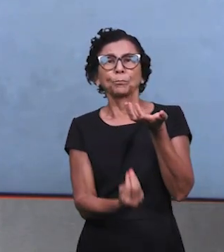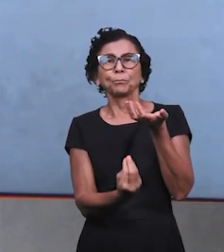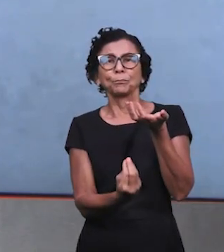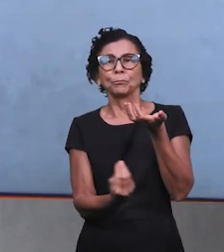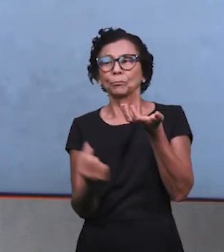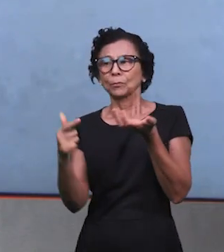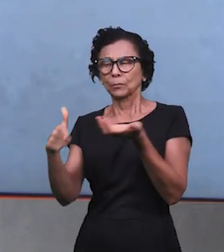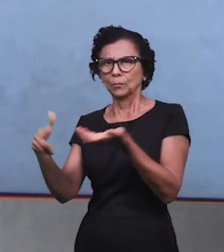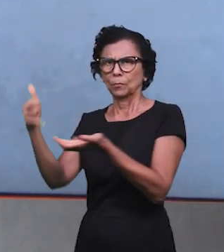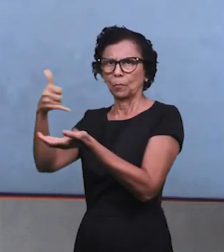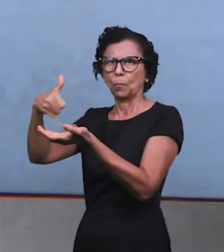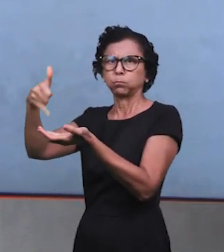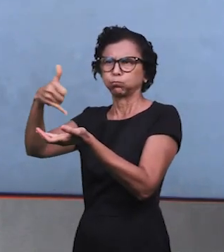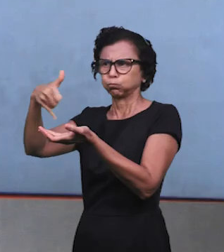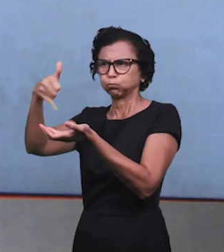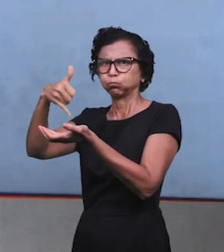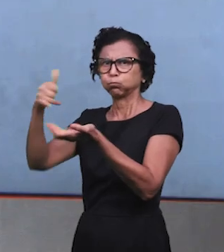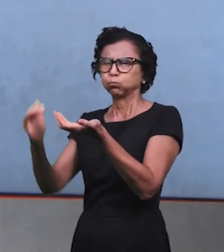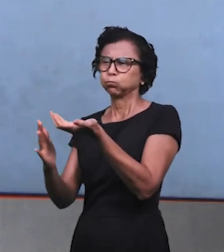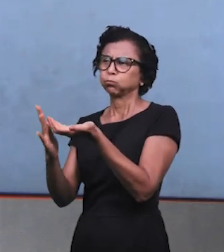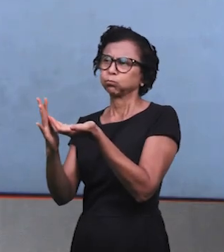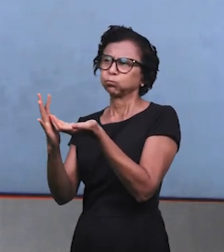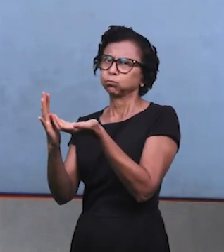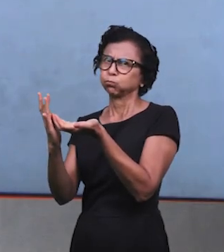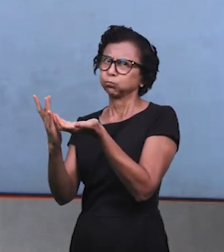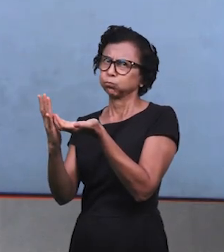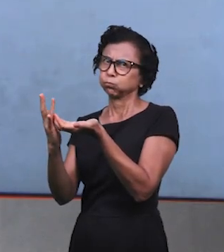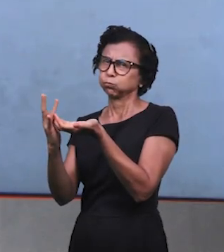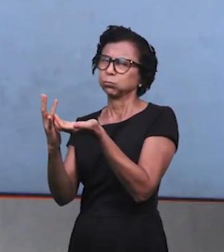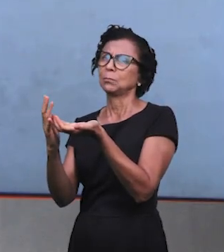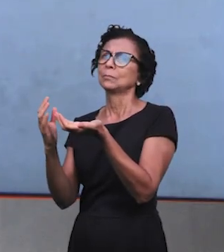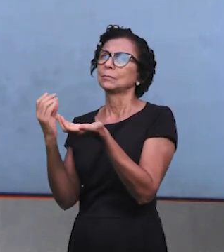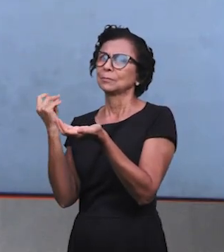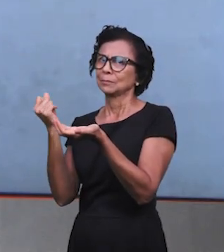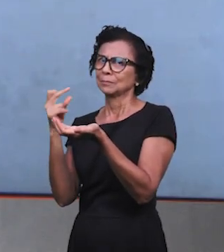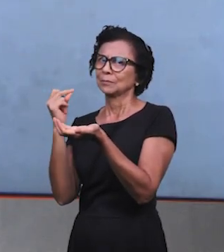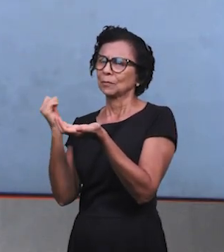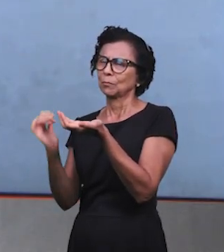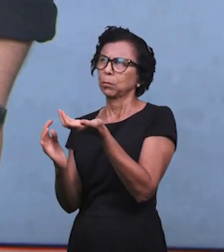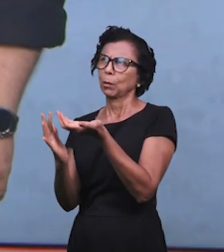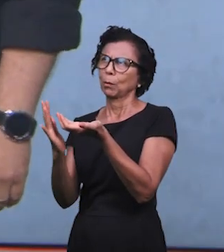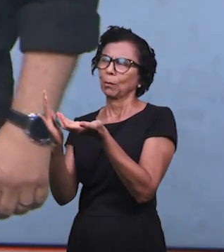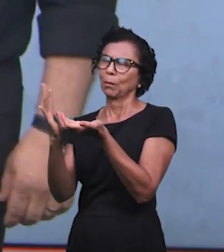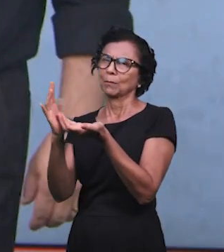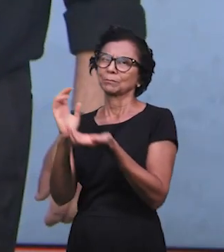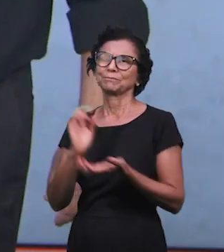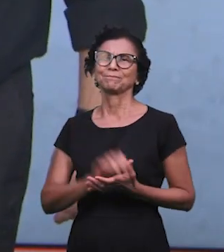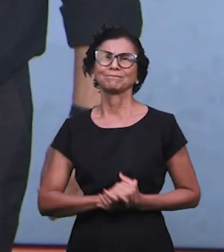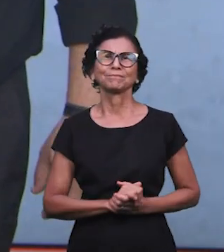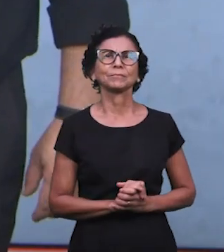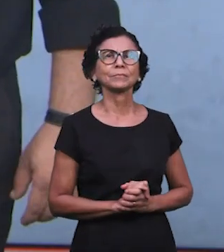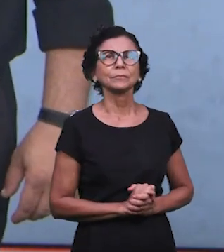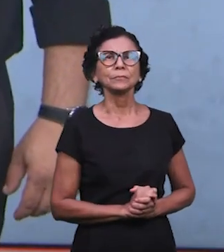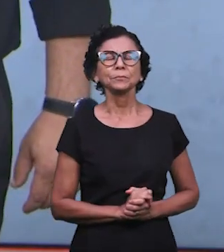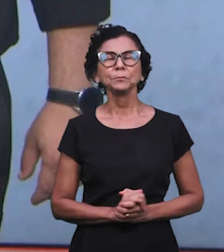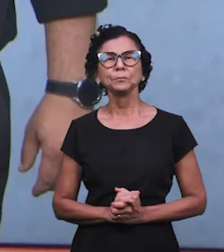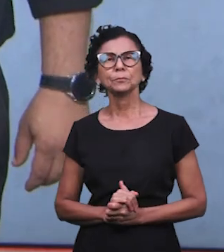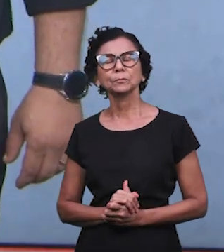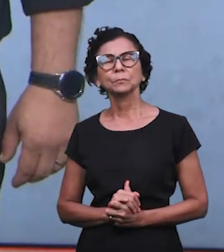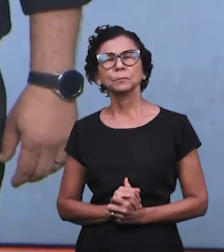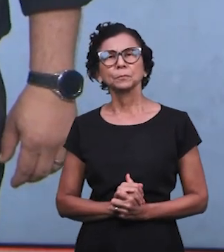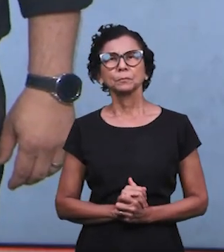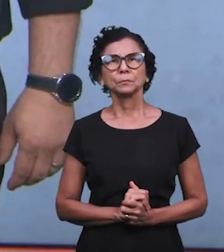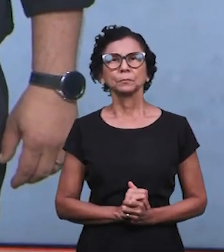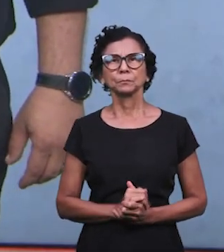ficava acesa um tempão. Agora vamos testar se isso aqui vai dar certo? Vamos. Vamos lá? Olha, para fazer esse experimento, o que eu estou usando? Eu estou usando